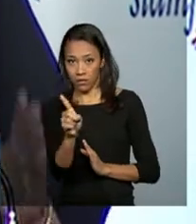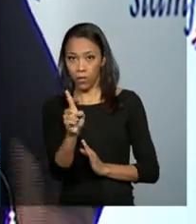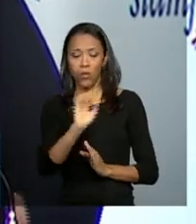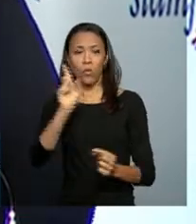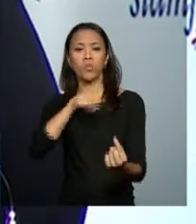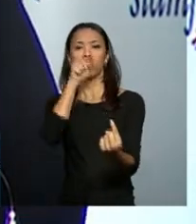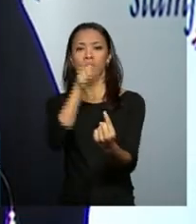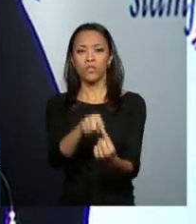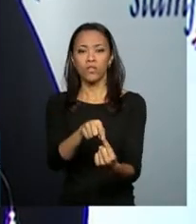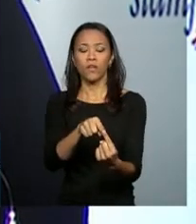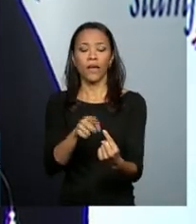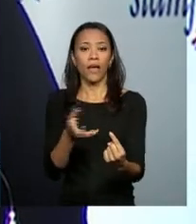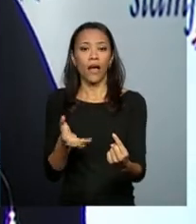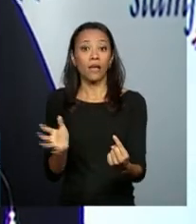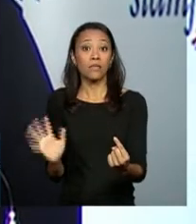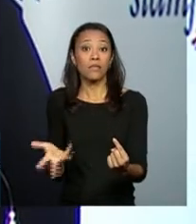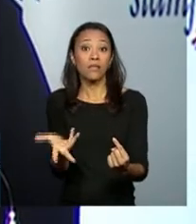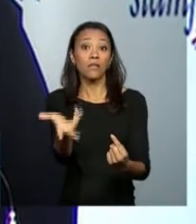ponto central